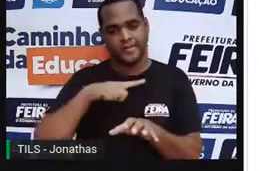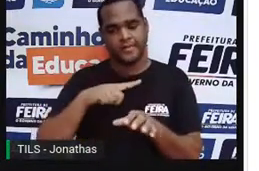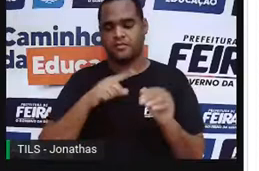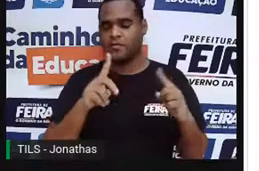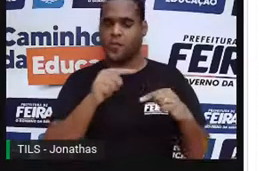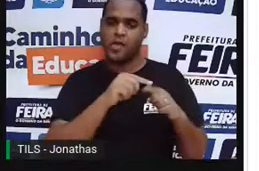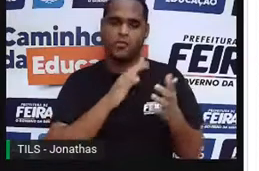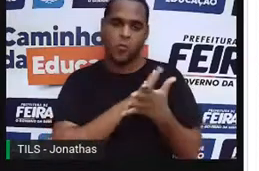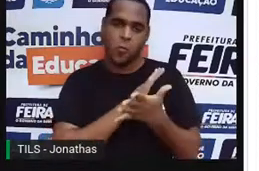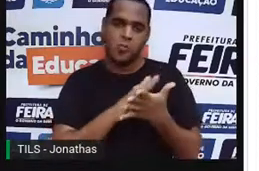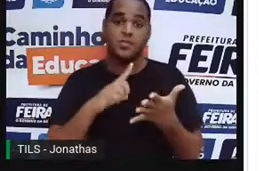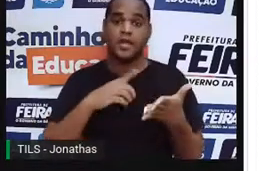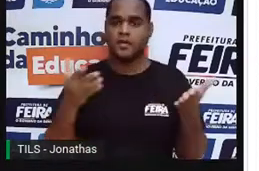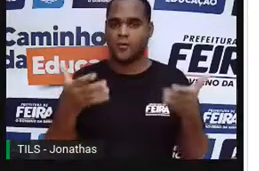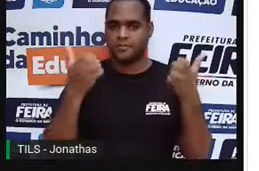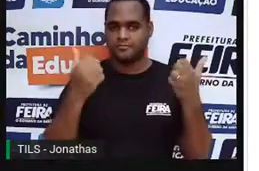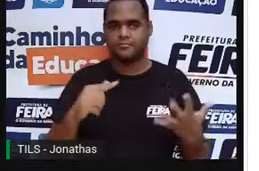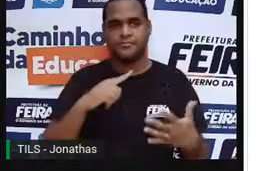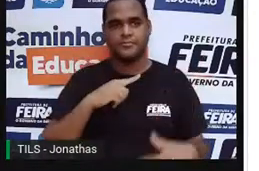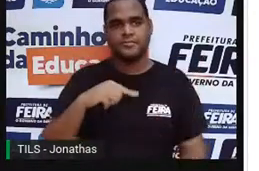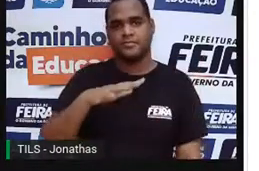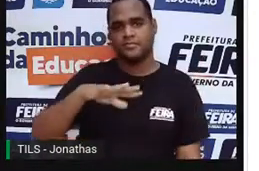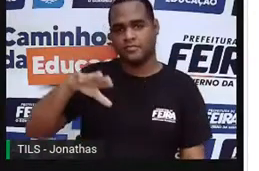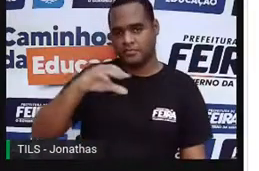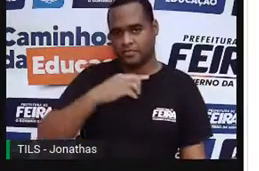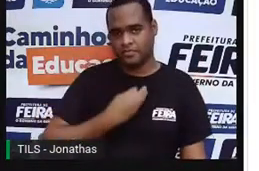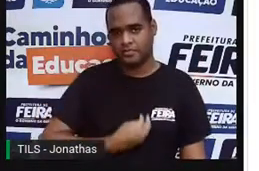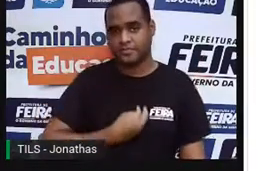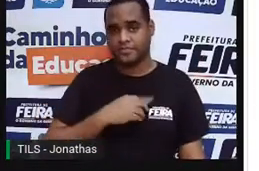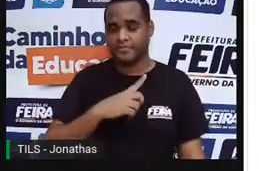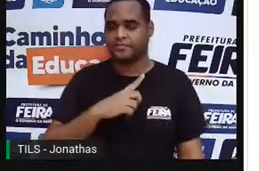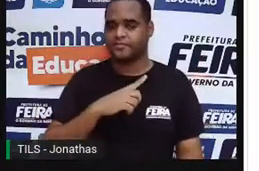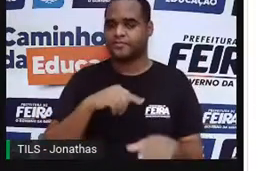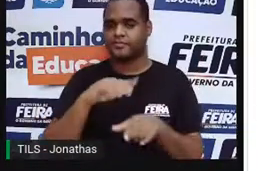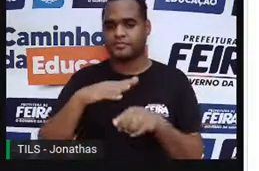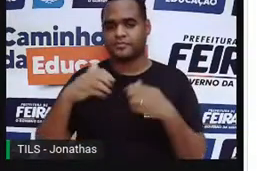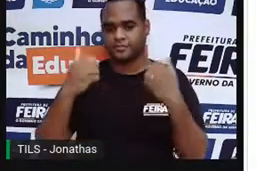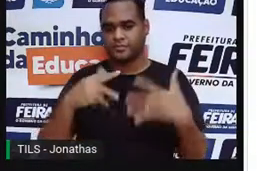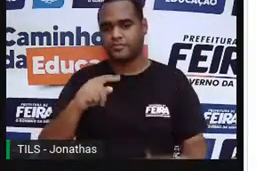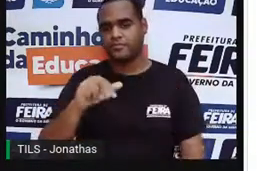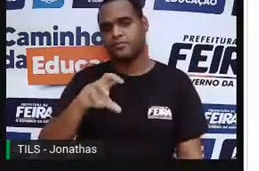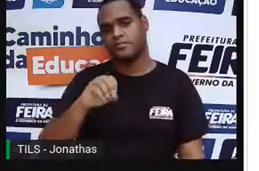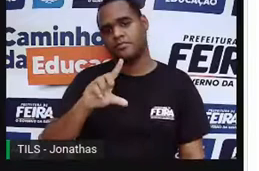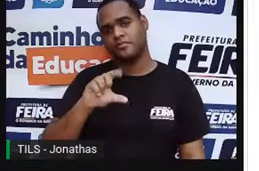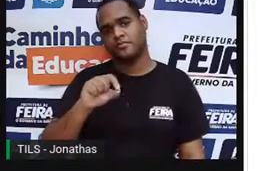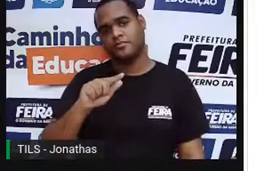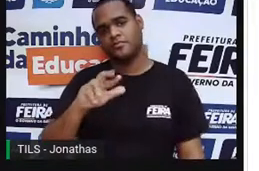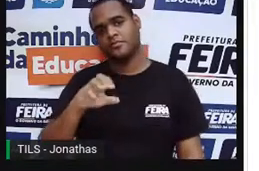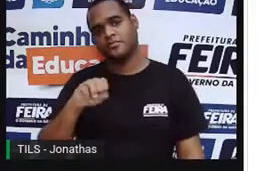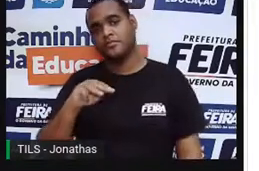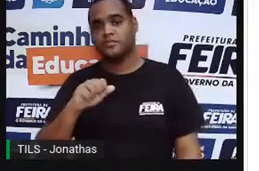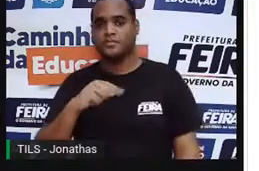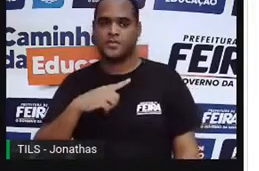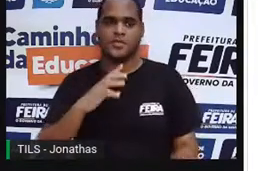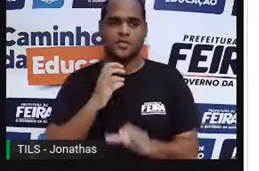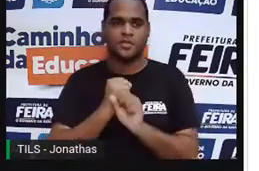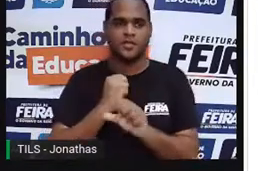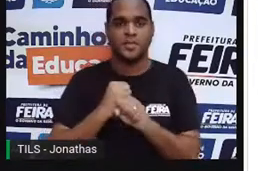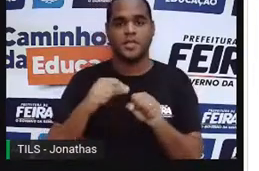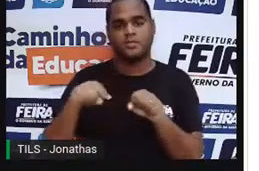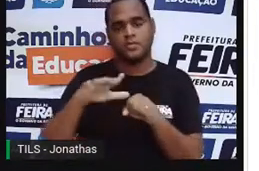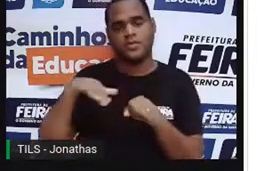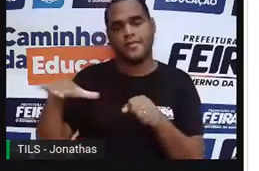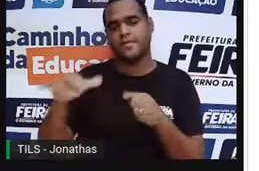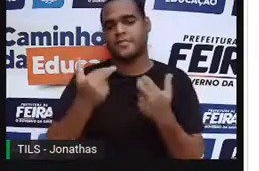quadriláteros nessa aula o quadrado o retângulo e qualquer paralelogramo né porque o retângulo e o quadrado